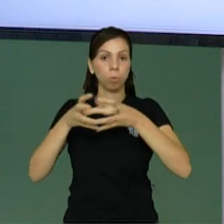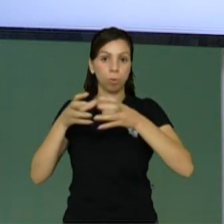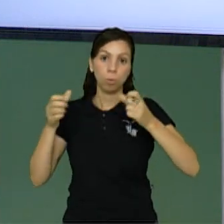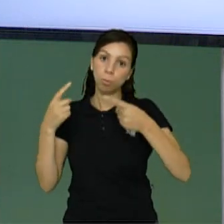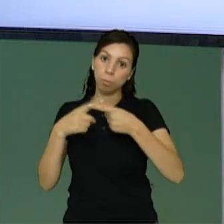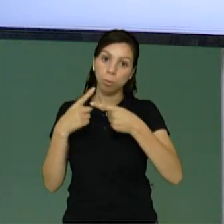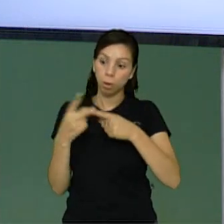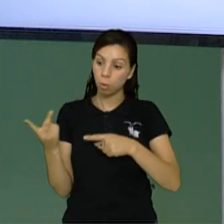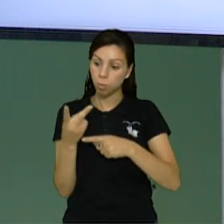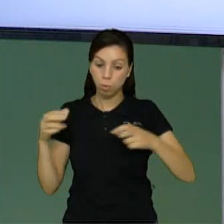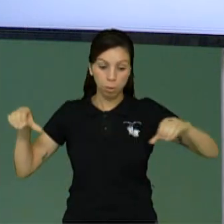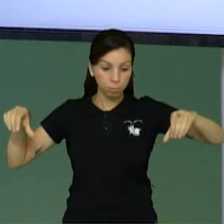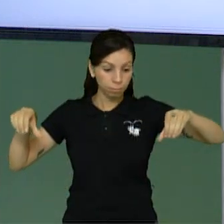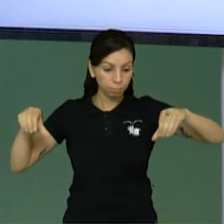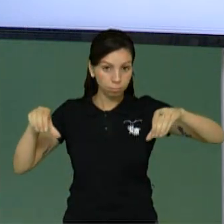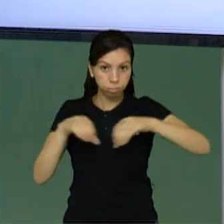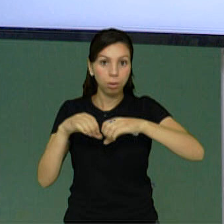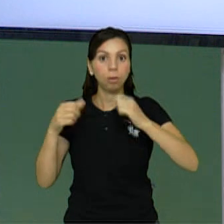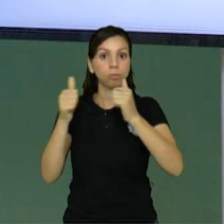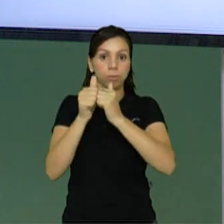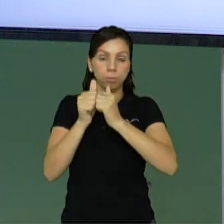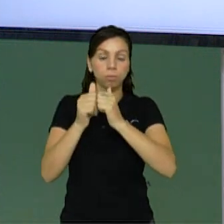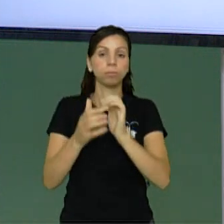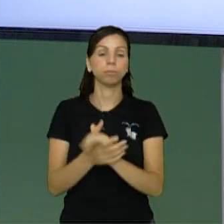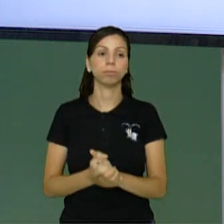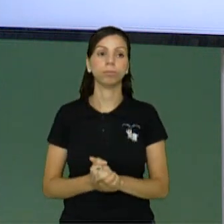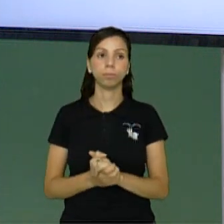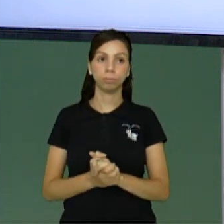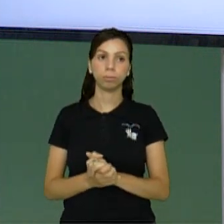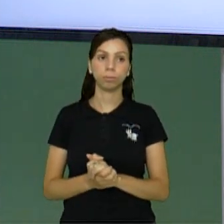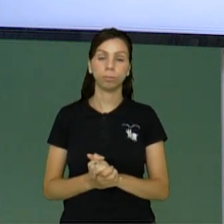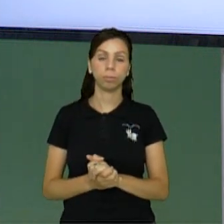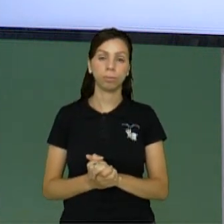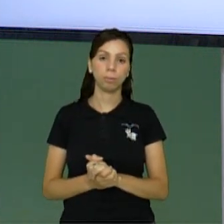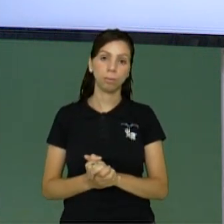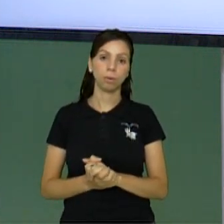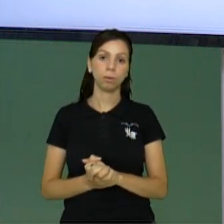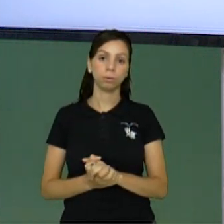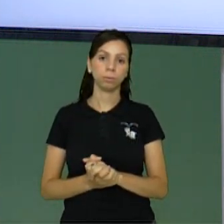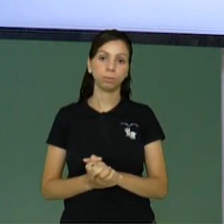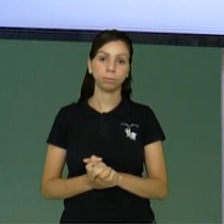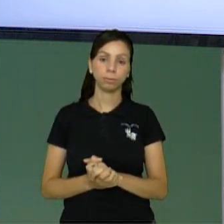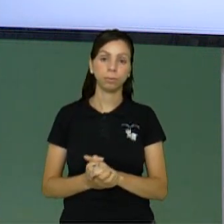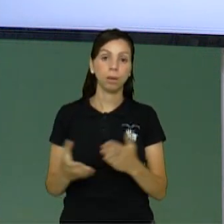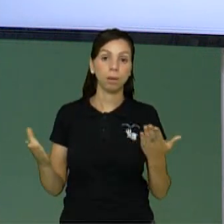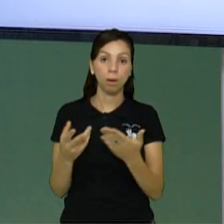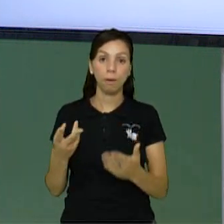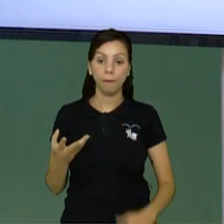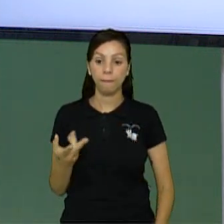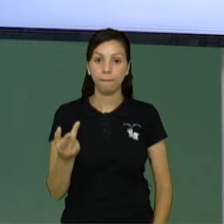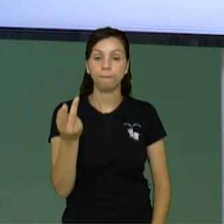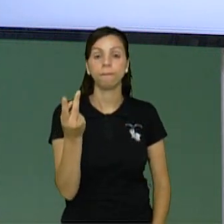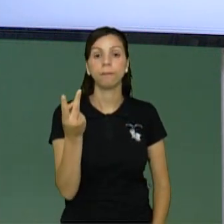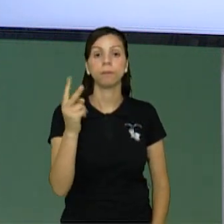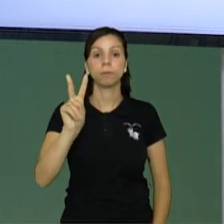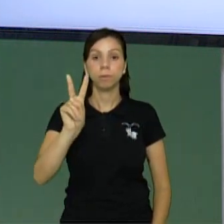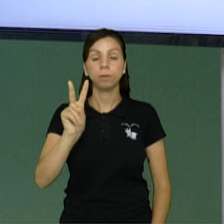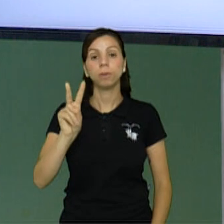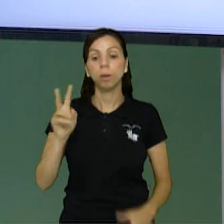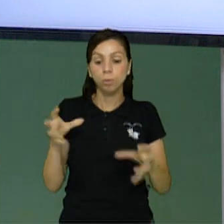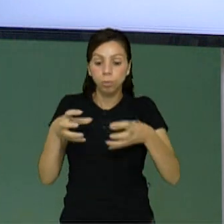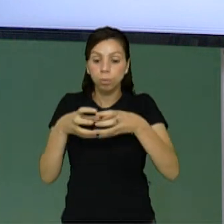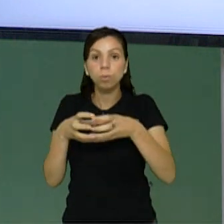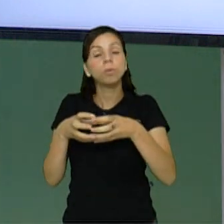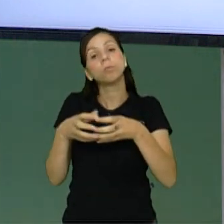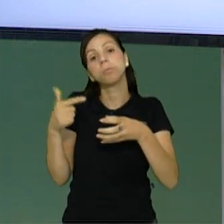lembrar que, pessoal, a massa do conjunto eu tenho. É a massa do 1 mais a massa do 2. Só que a velocidade do conjunto eu não tenho.